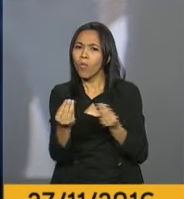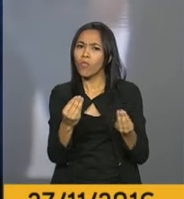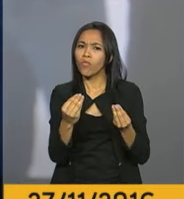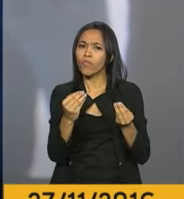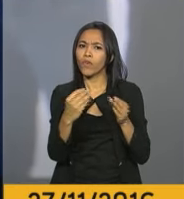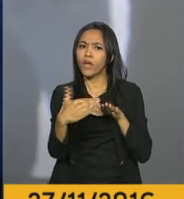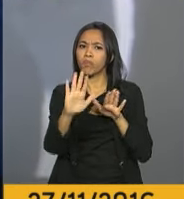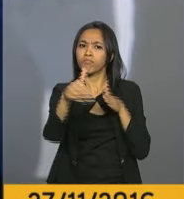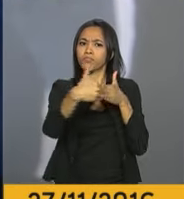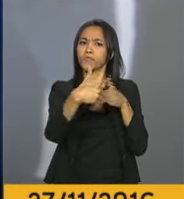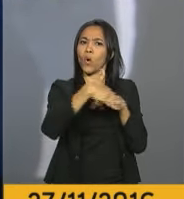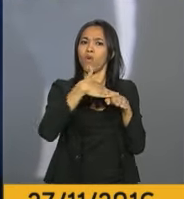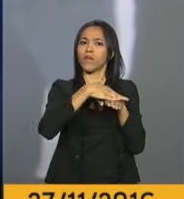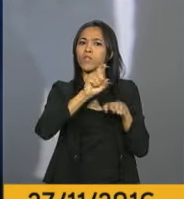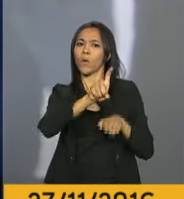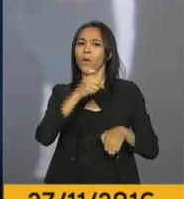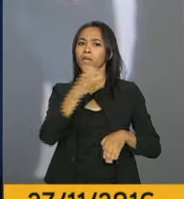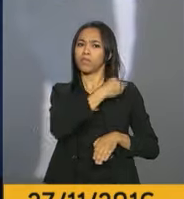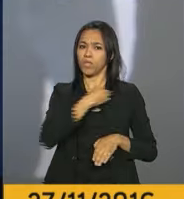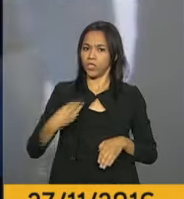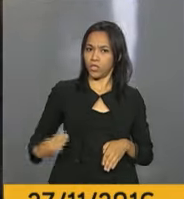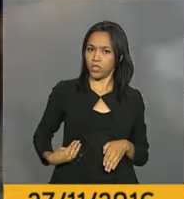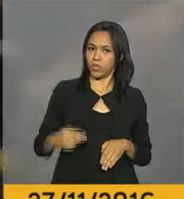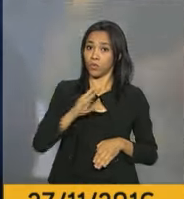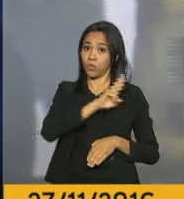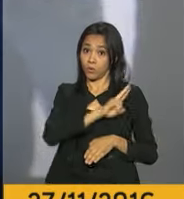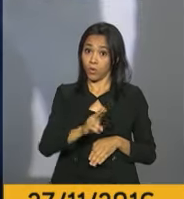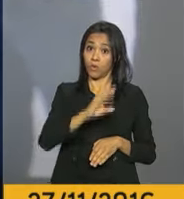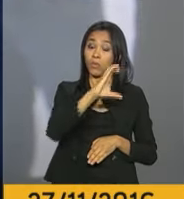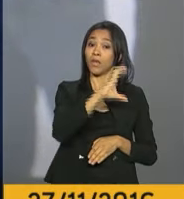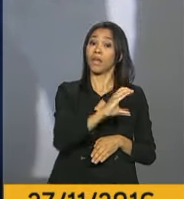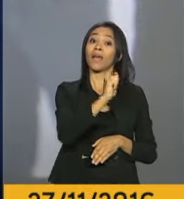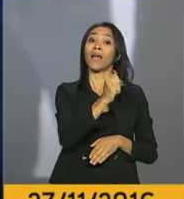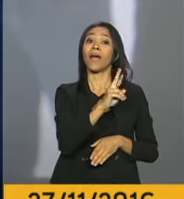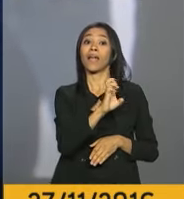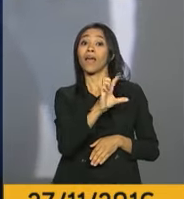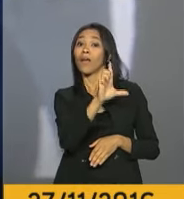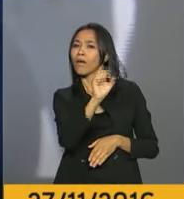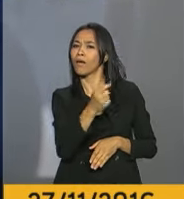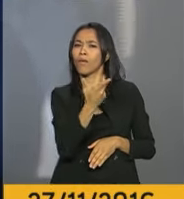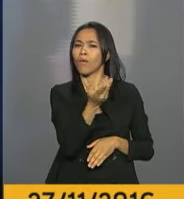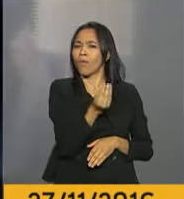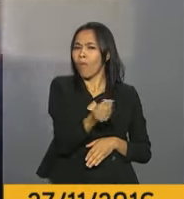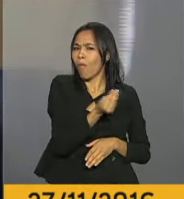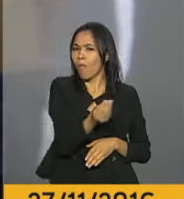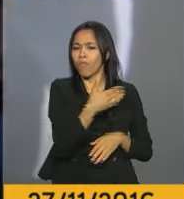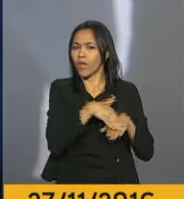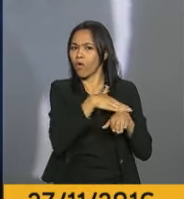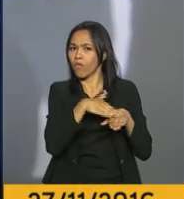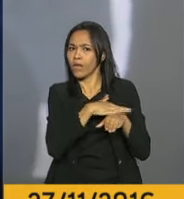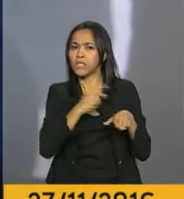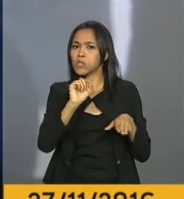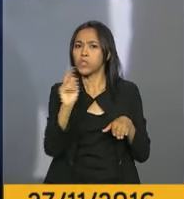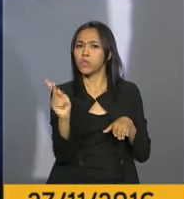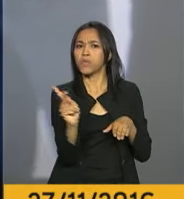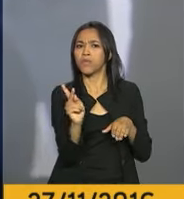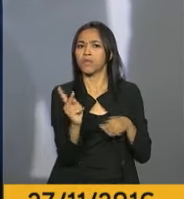conversas que o senhor teve com o ex-ministro da Cultura, Calero. O que o senhor disse a ele nas conversas que teve e como foi o